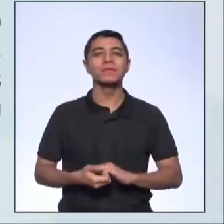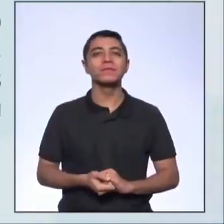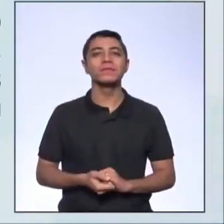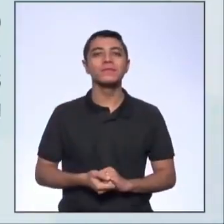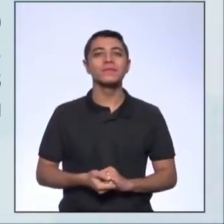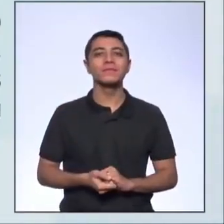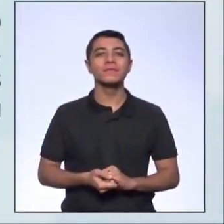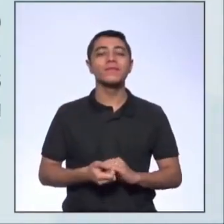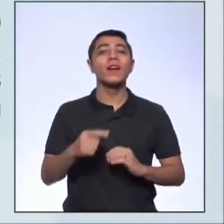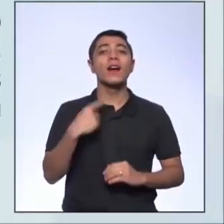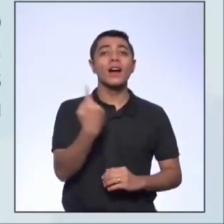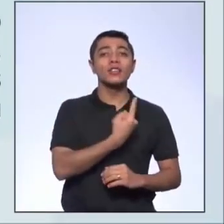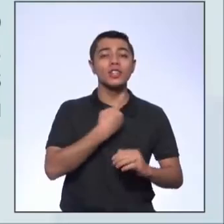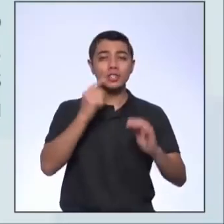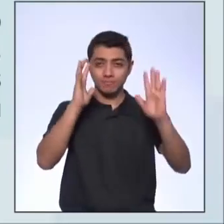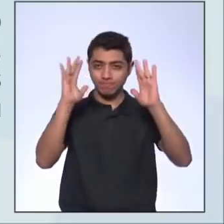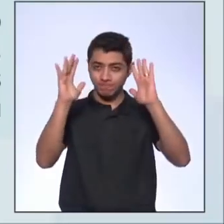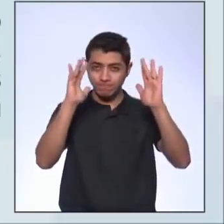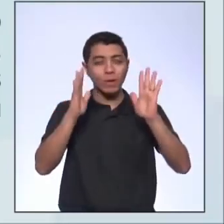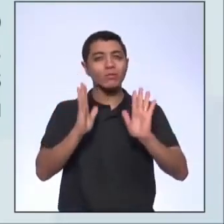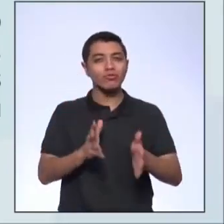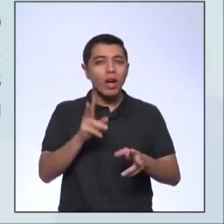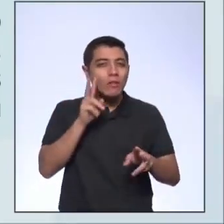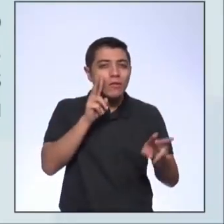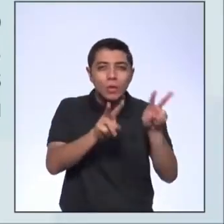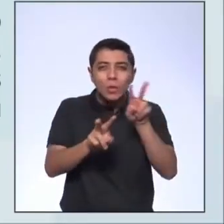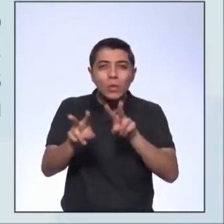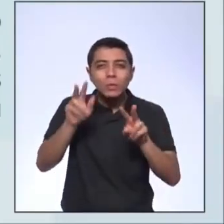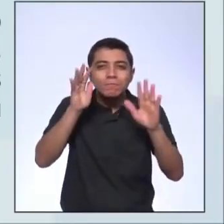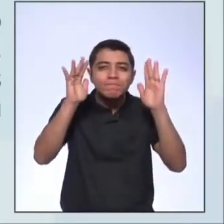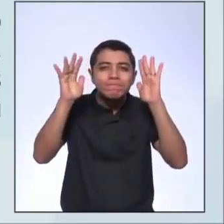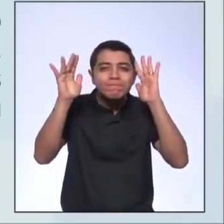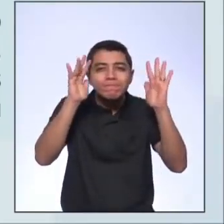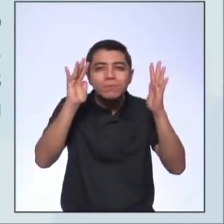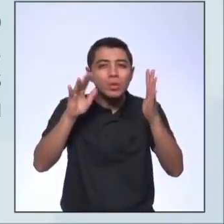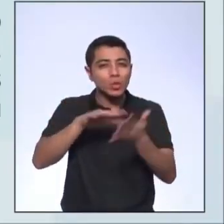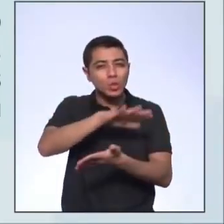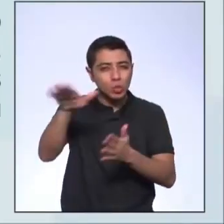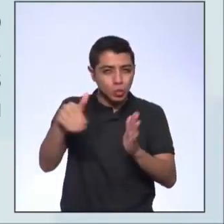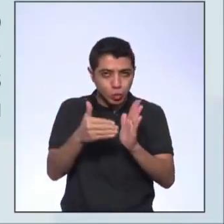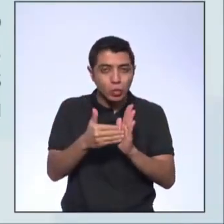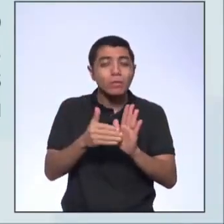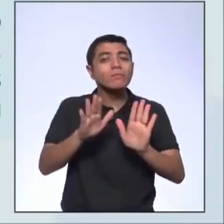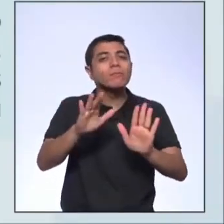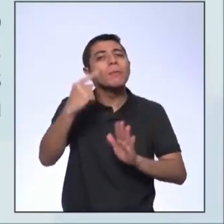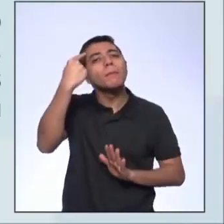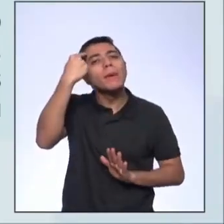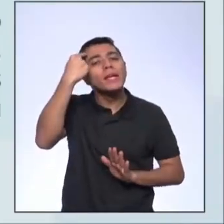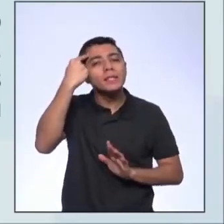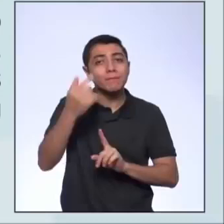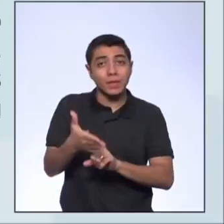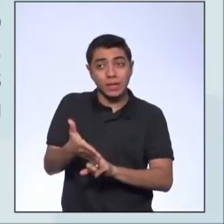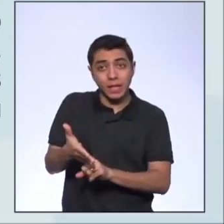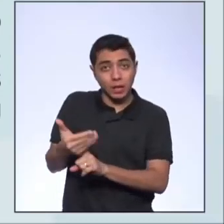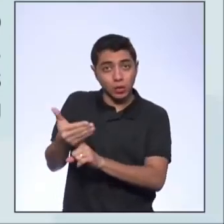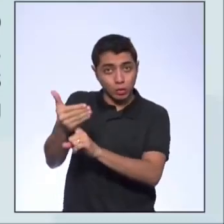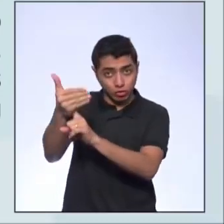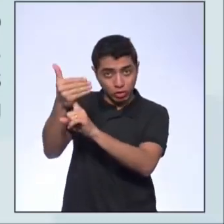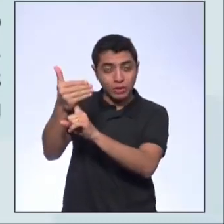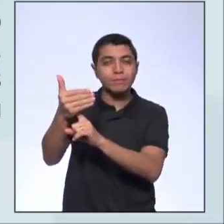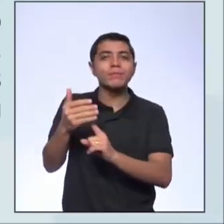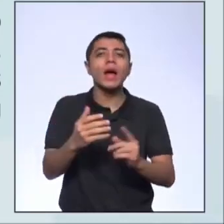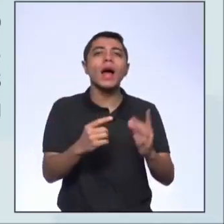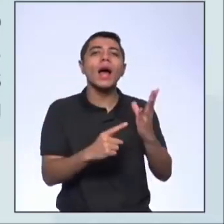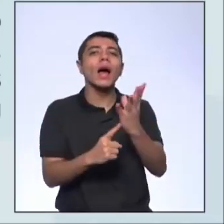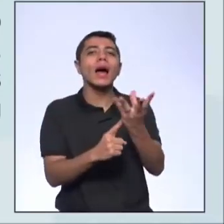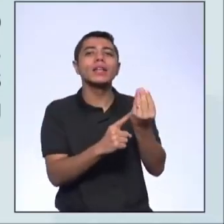pouco sobre tudo isso que a gente acabou de observar até agora. Pensando nas relações da tecnologia com as artes visuais,